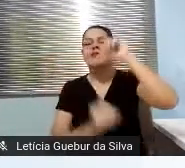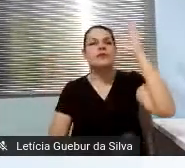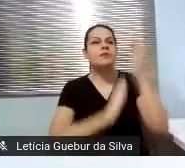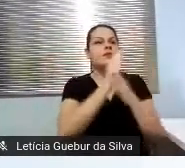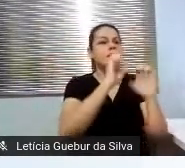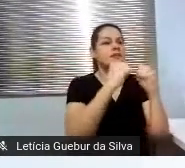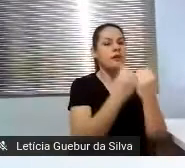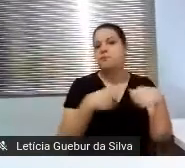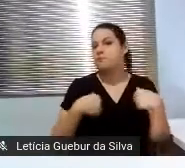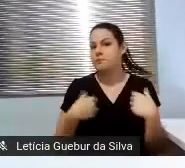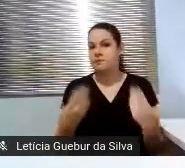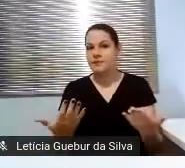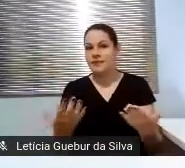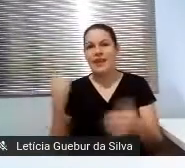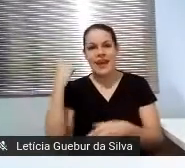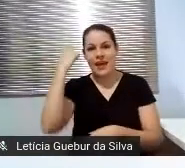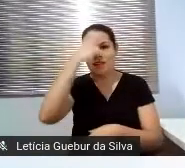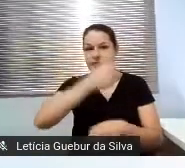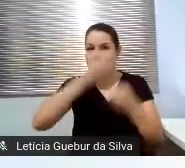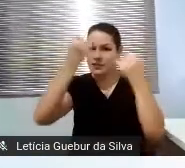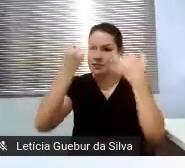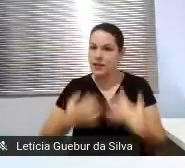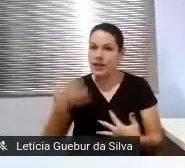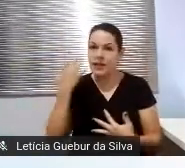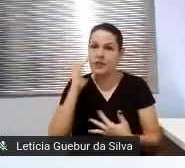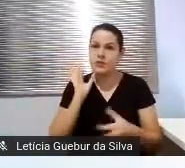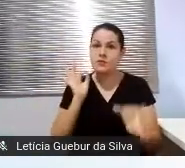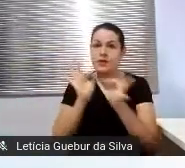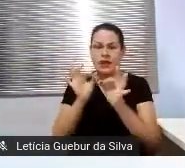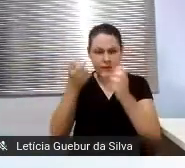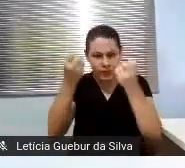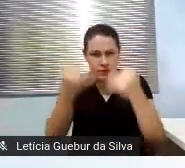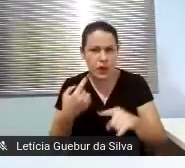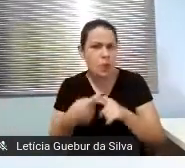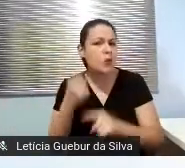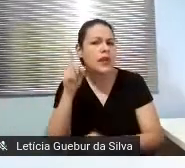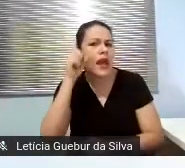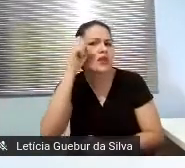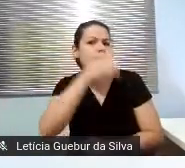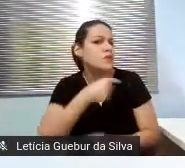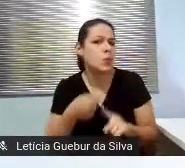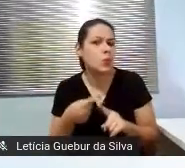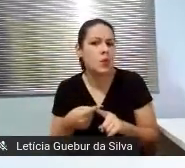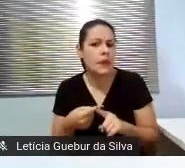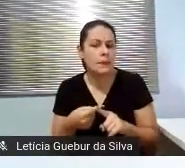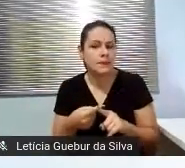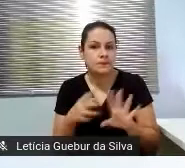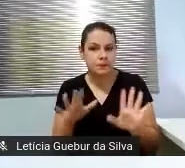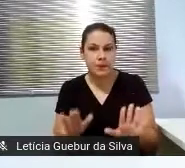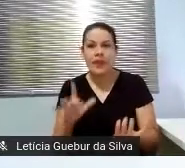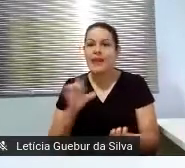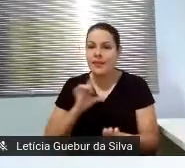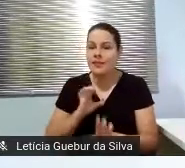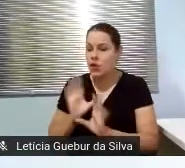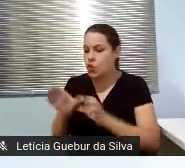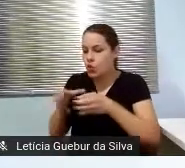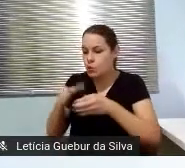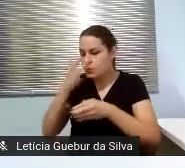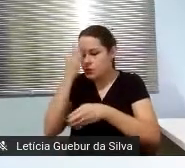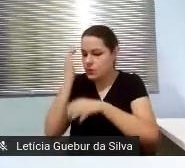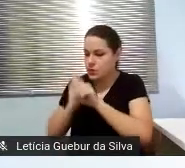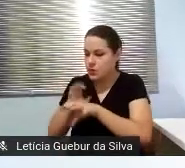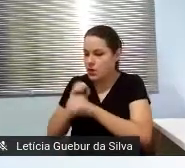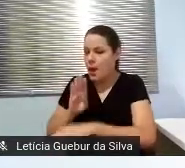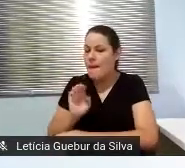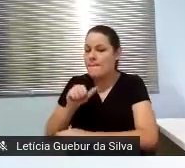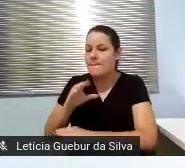Câmara. Então, é difícil de eu te precisar isso. E eu vou dizer por que é difícil precisar isso. Nós temos uma bancada de educação, como temos